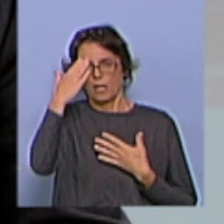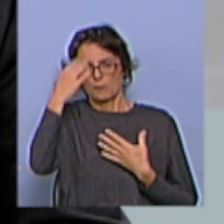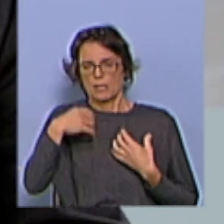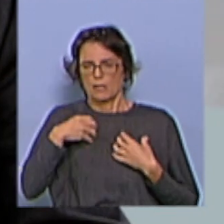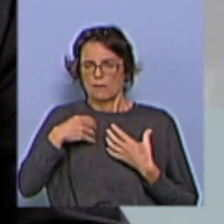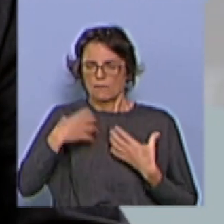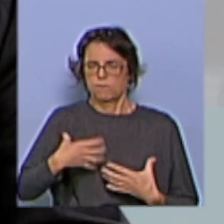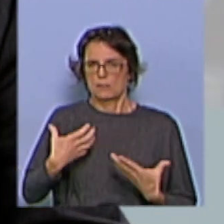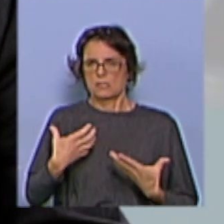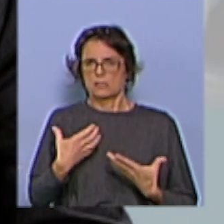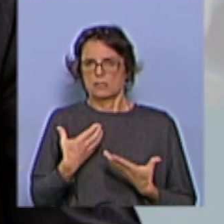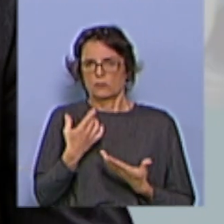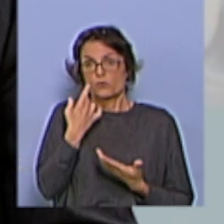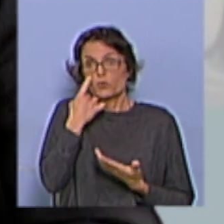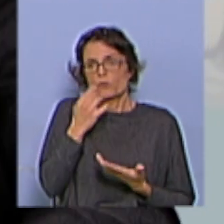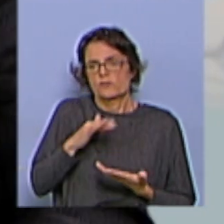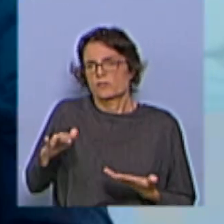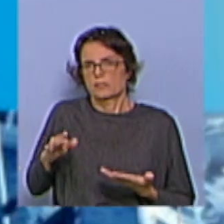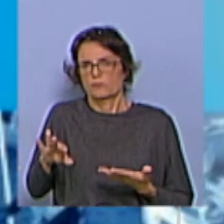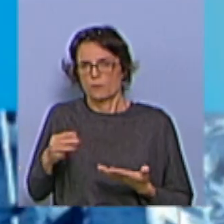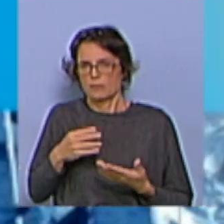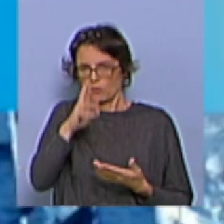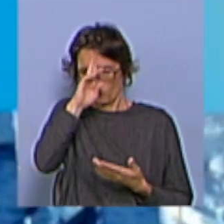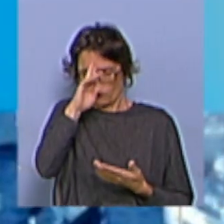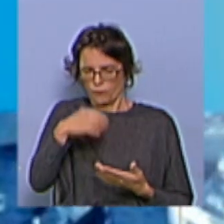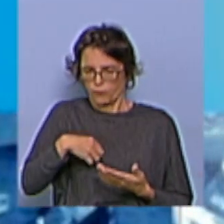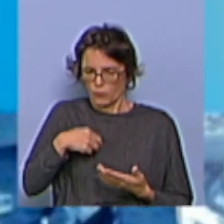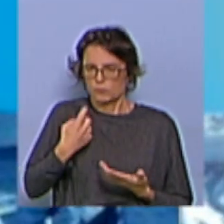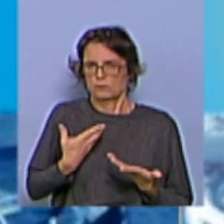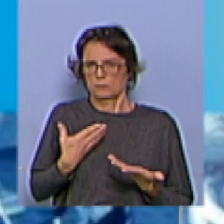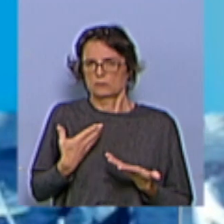questão emocional também dos profissionais de saúde. Muitos